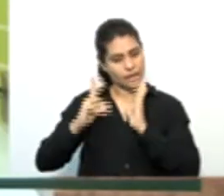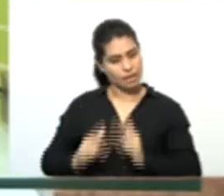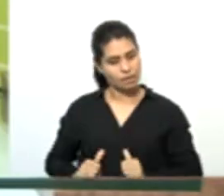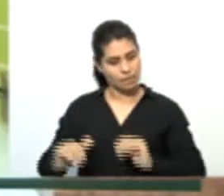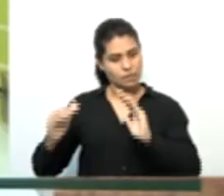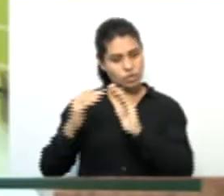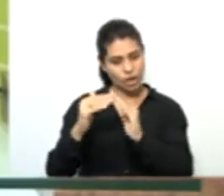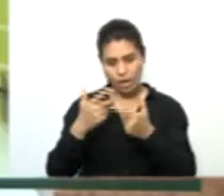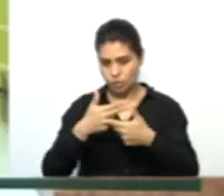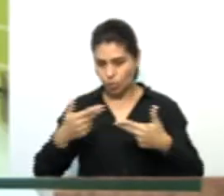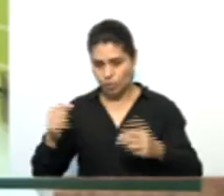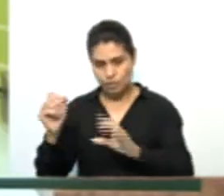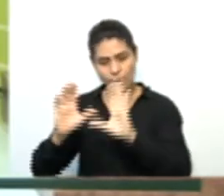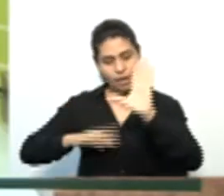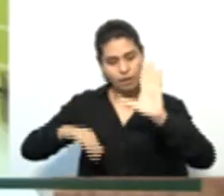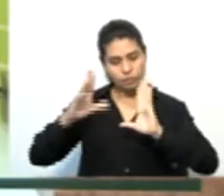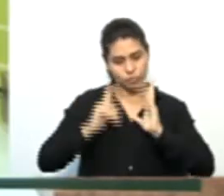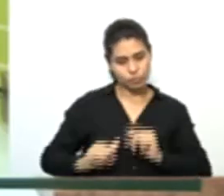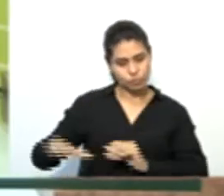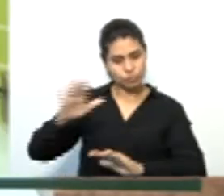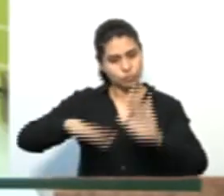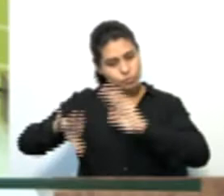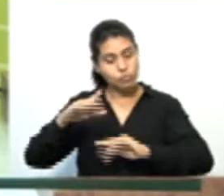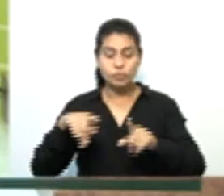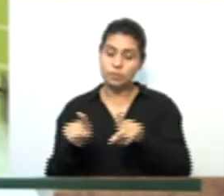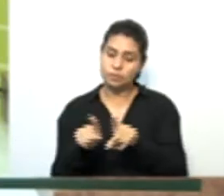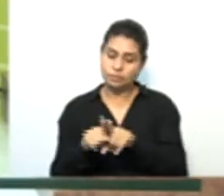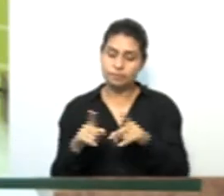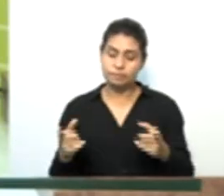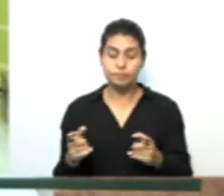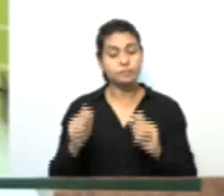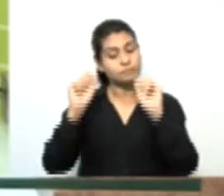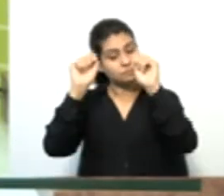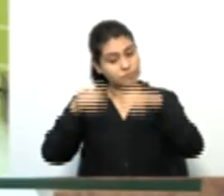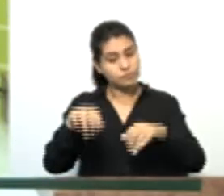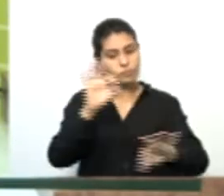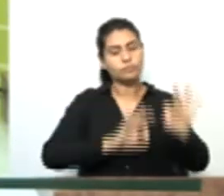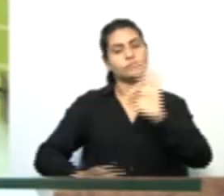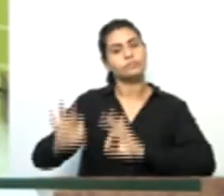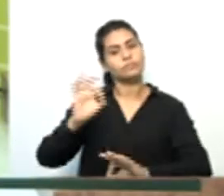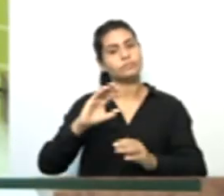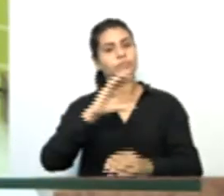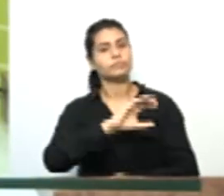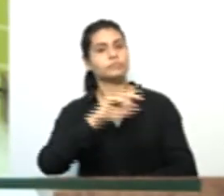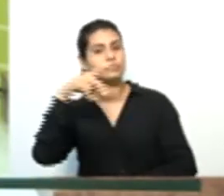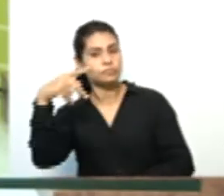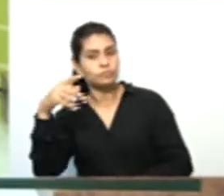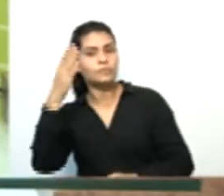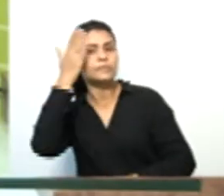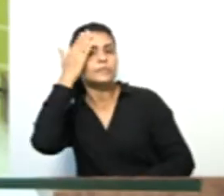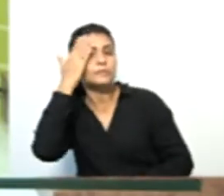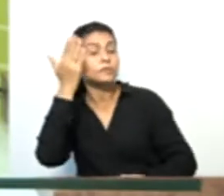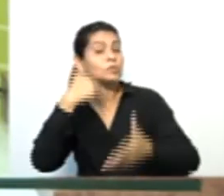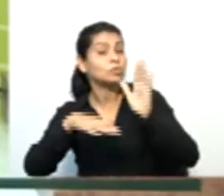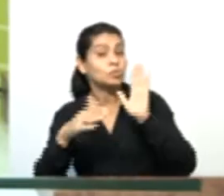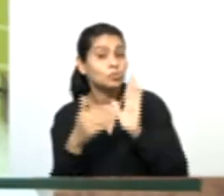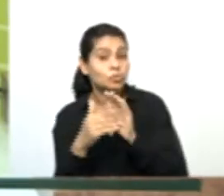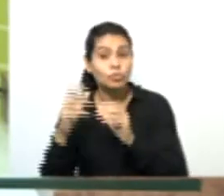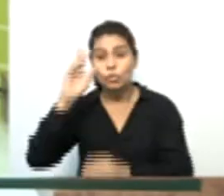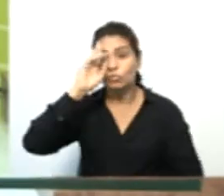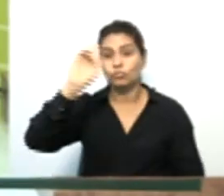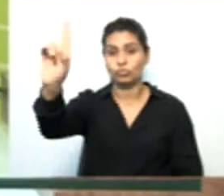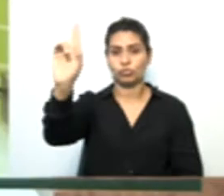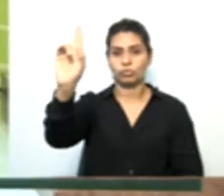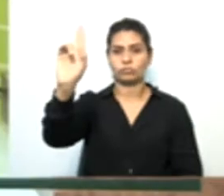fazer limpeza, de faxineiras, etc., e outras classes, você se organiza numa cooperativa sabendo que todos são donos